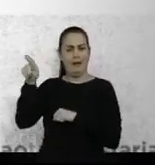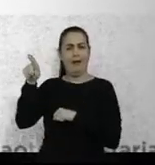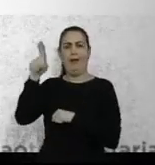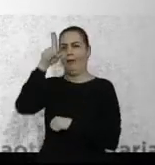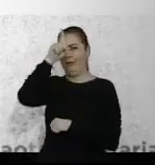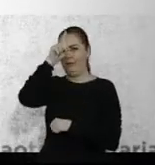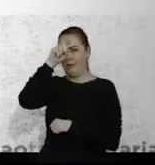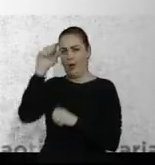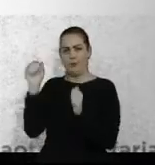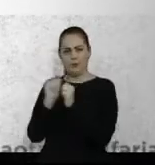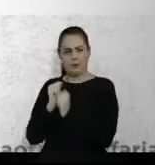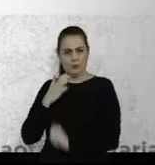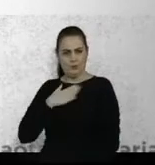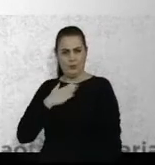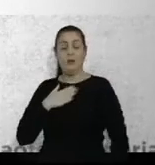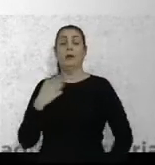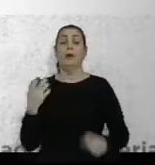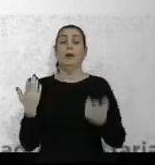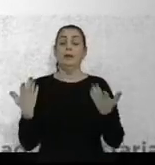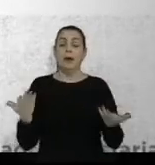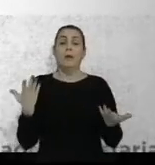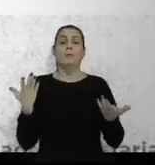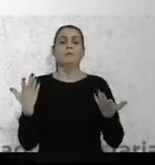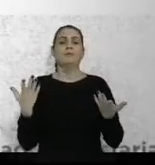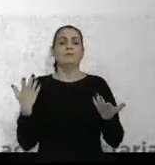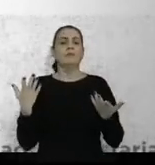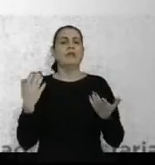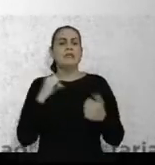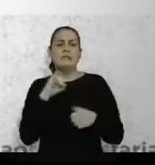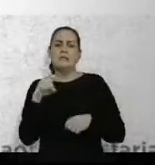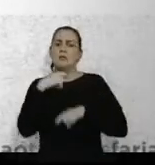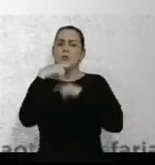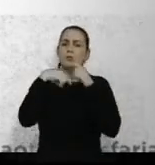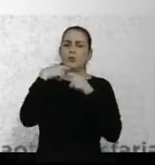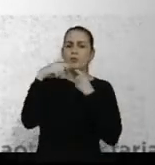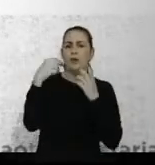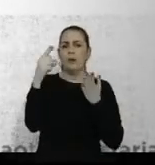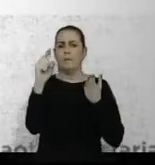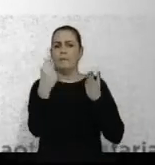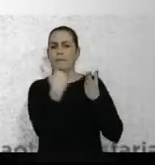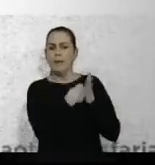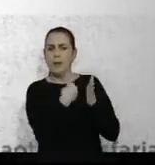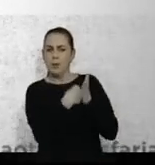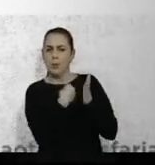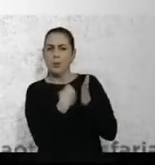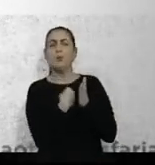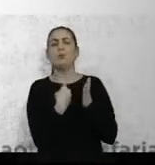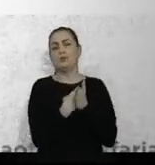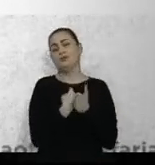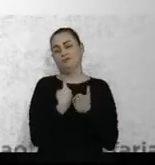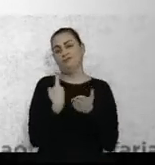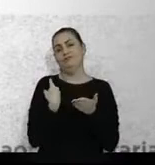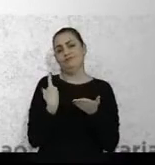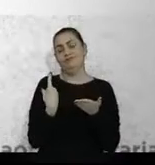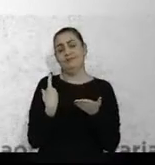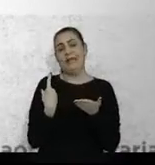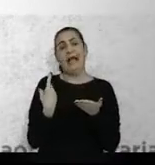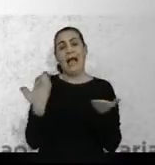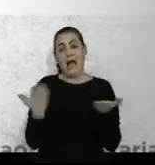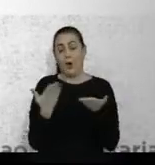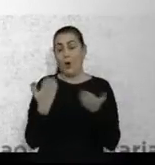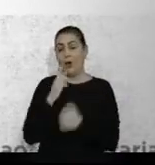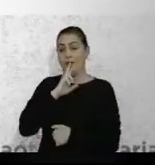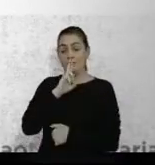se não der tempo de tirar agora, porque teve esse atraso inicial, até tive que correr um pouquinho, mas teve o atraso da palestra anterior, né, da conversa